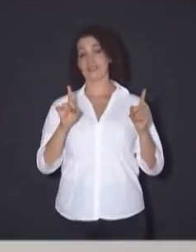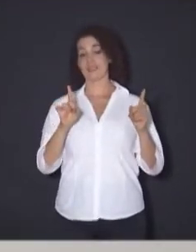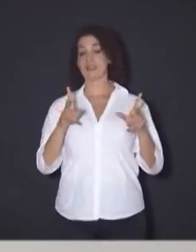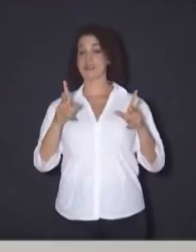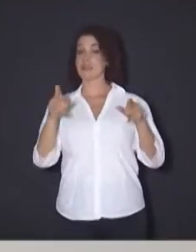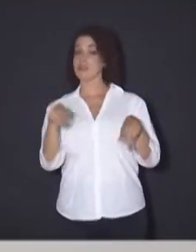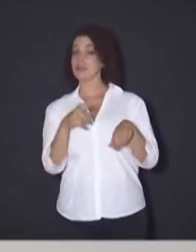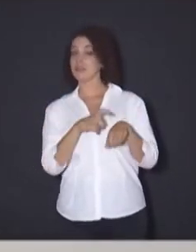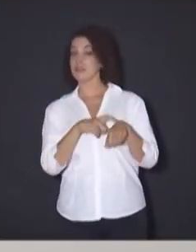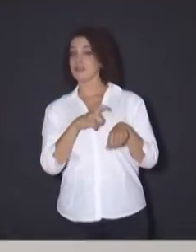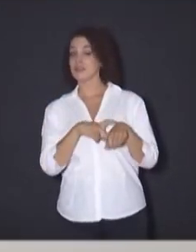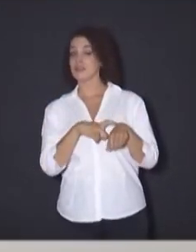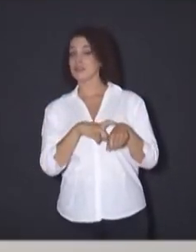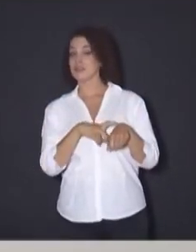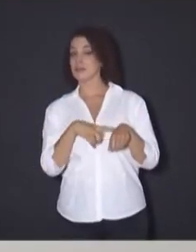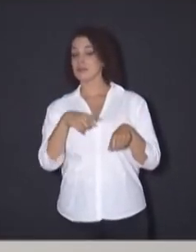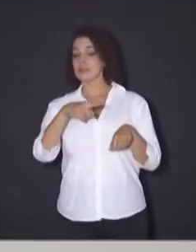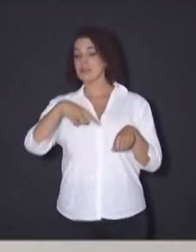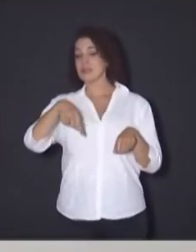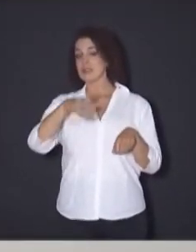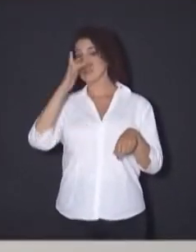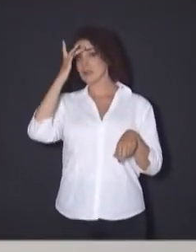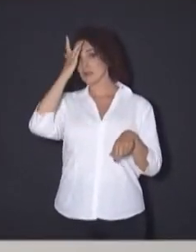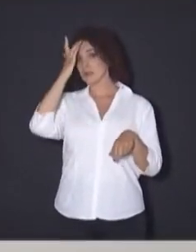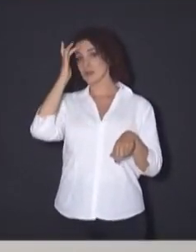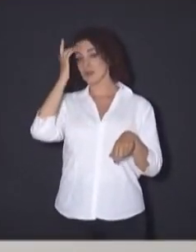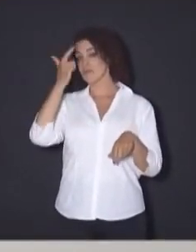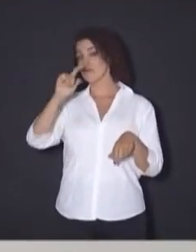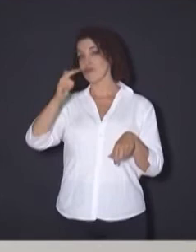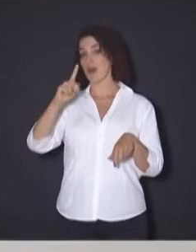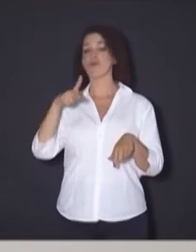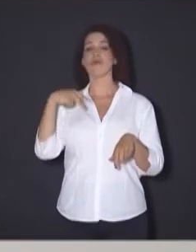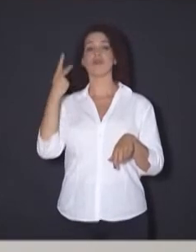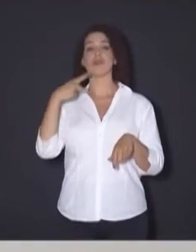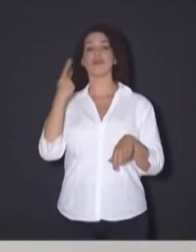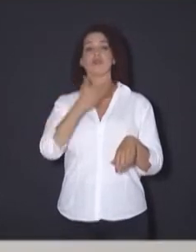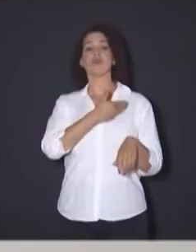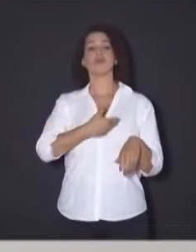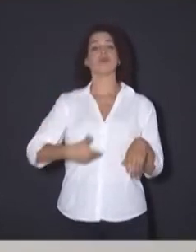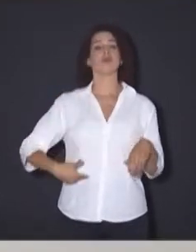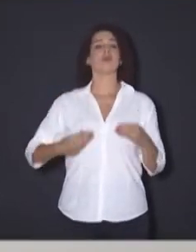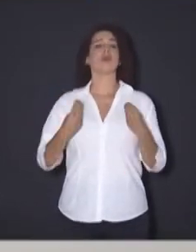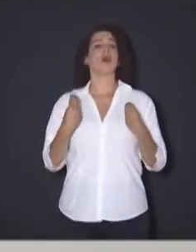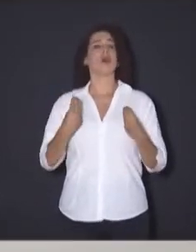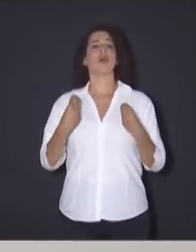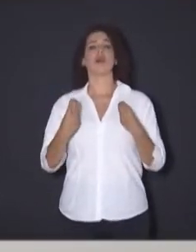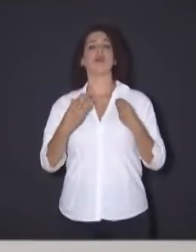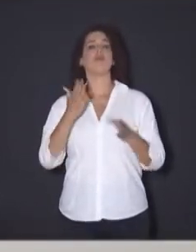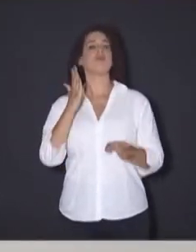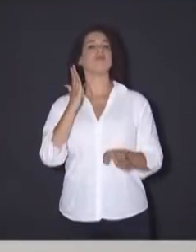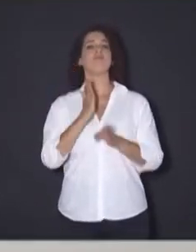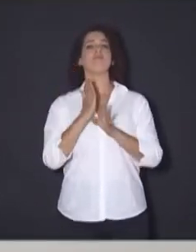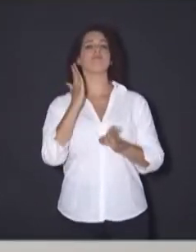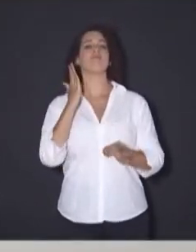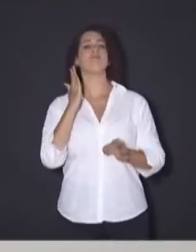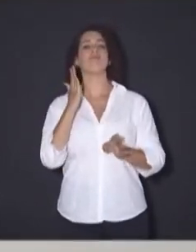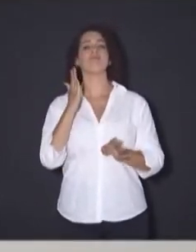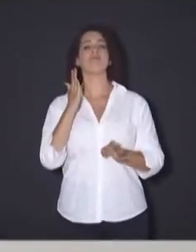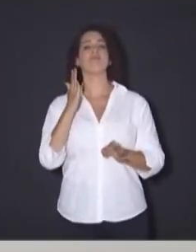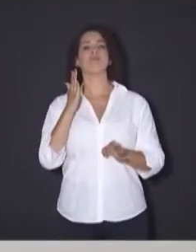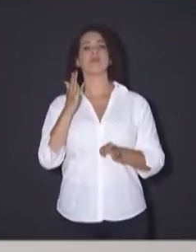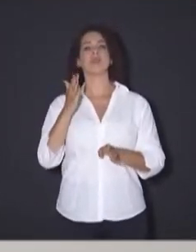pessoas não existem nas políticas públicas como identificar muitas vezes essas